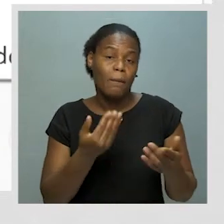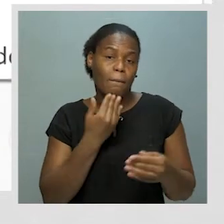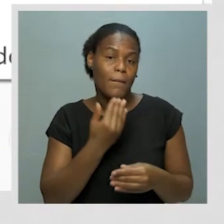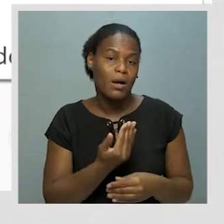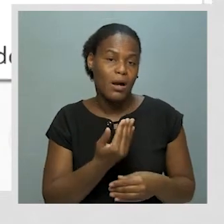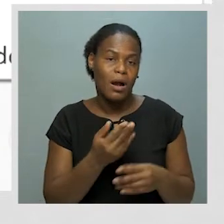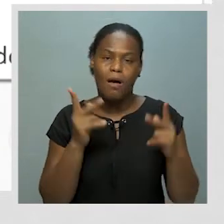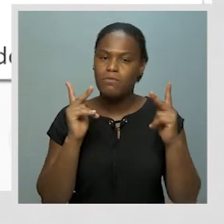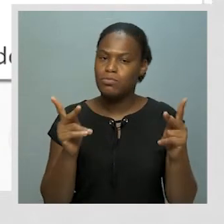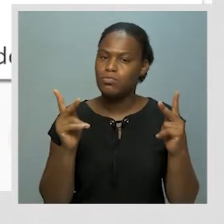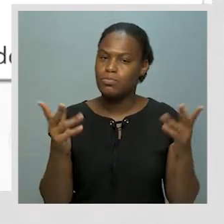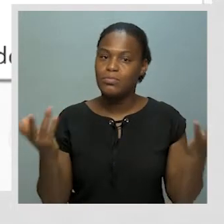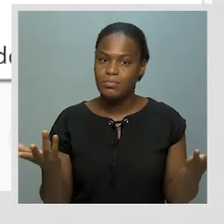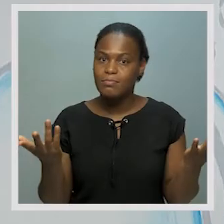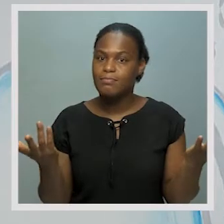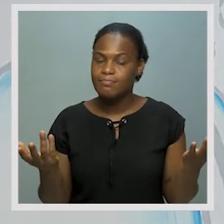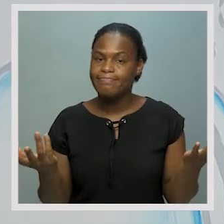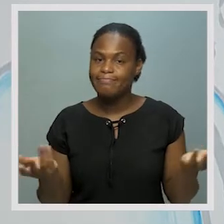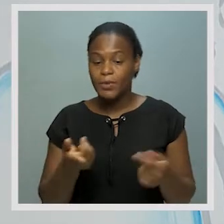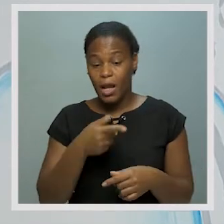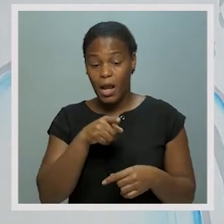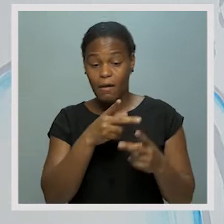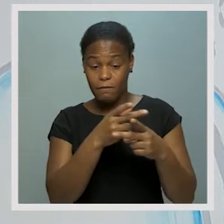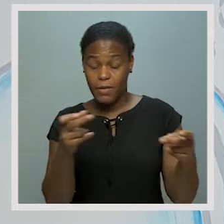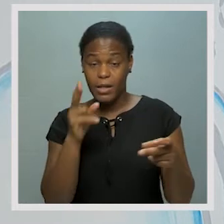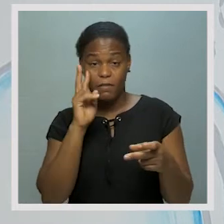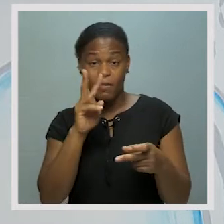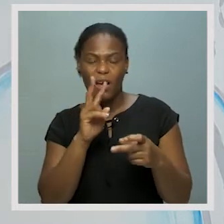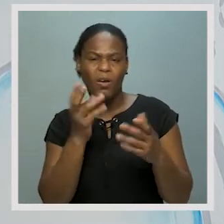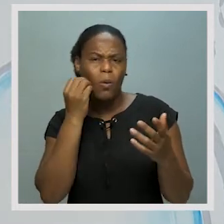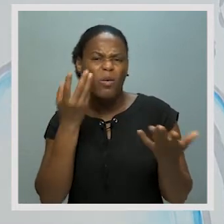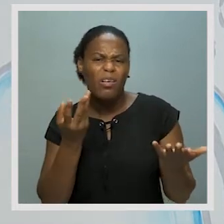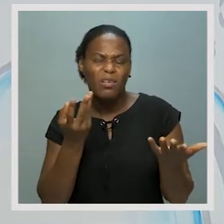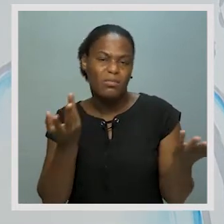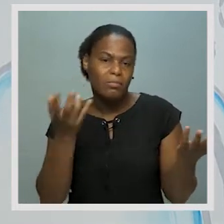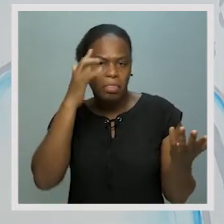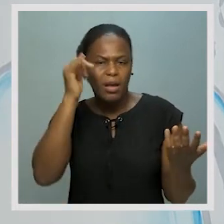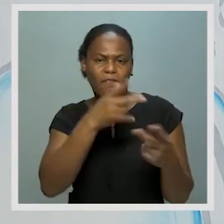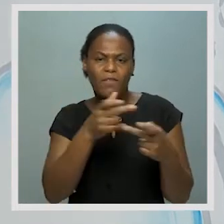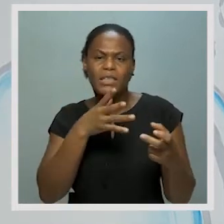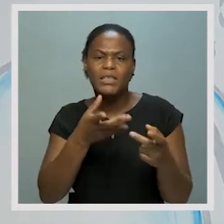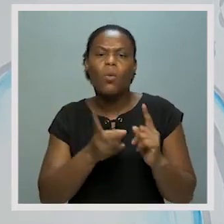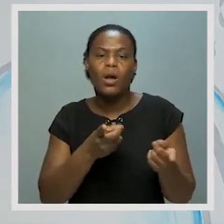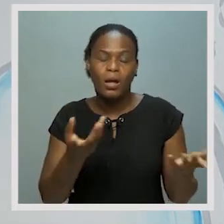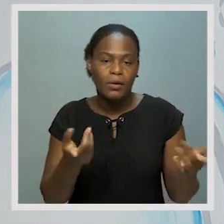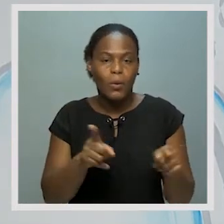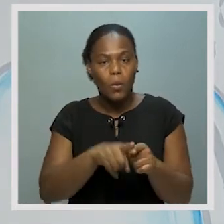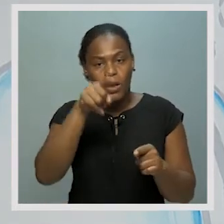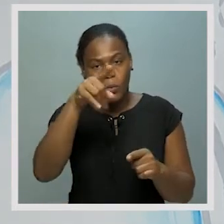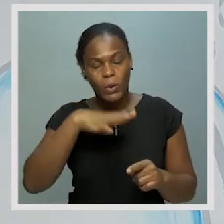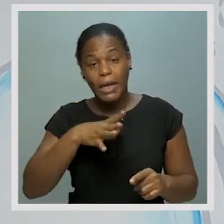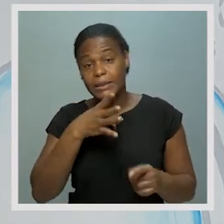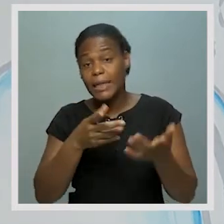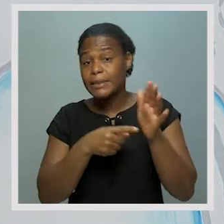uma demanda vitoriosa. Ora, aqui se formos ver o sentido, é como se você estivesse